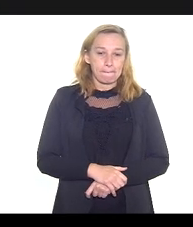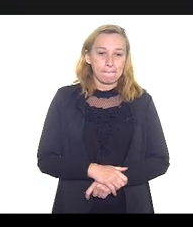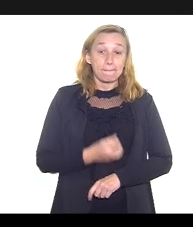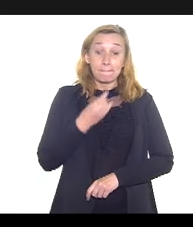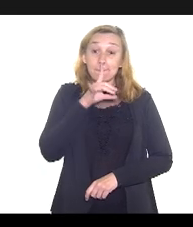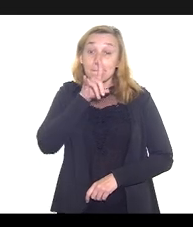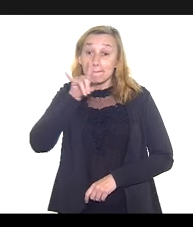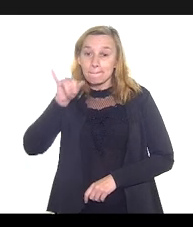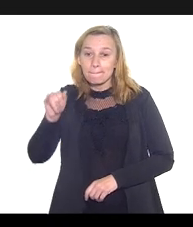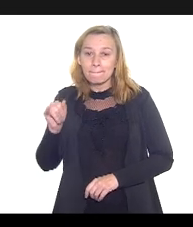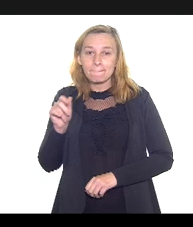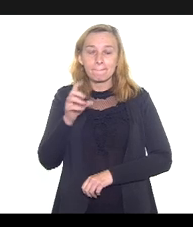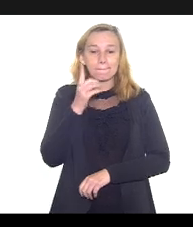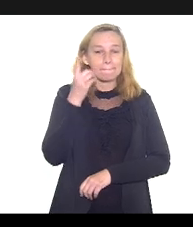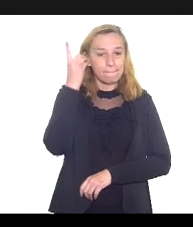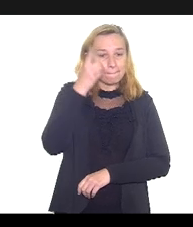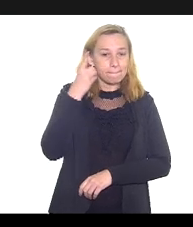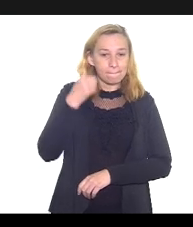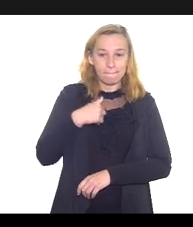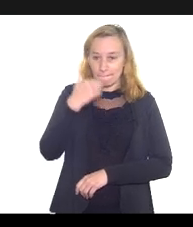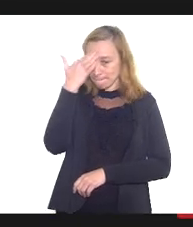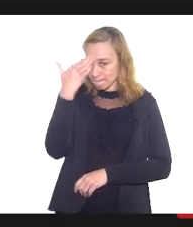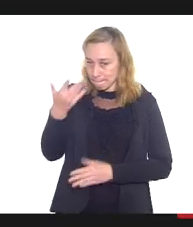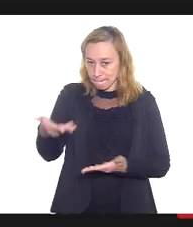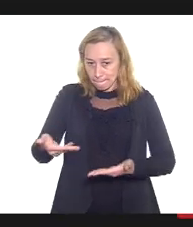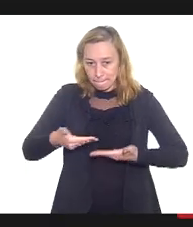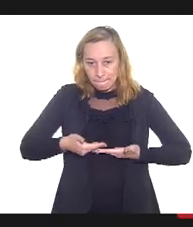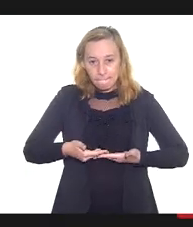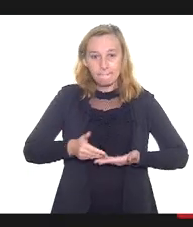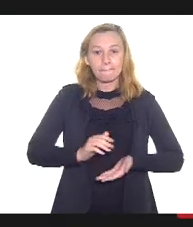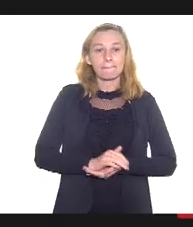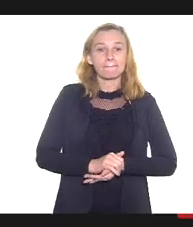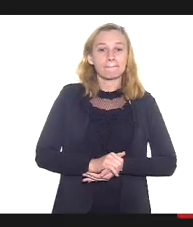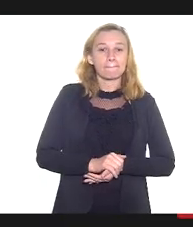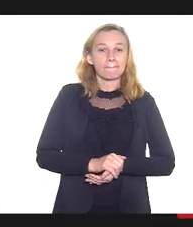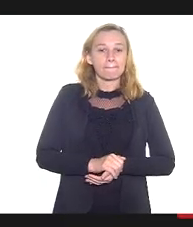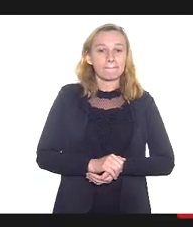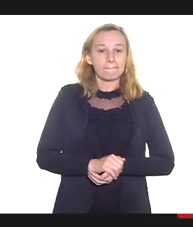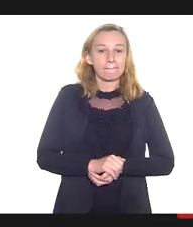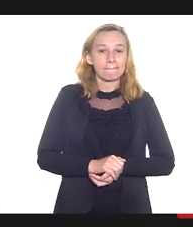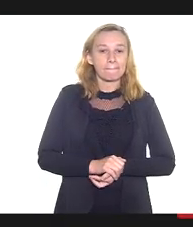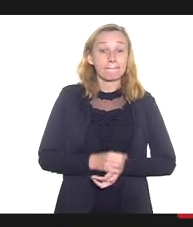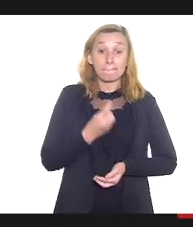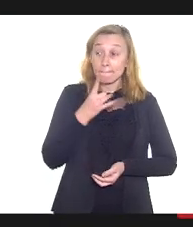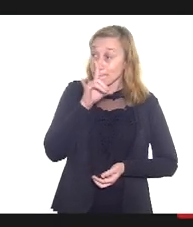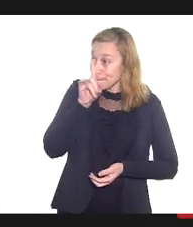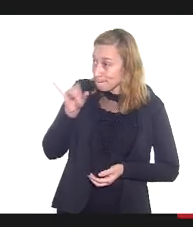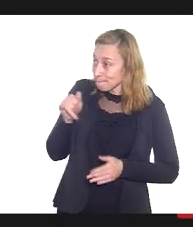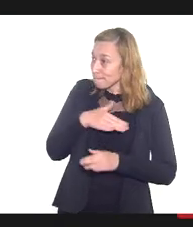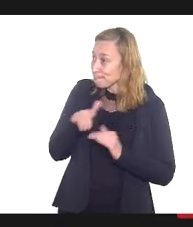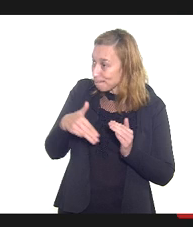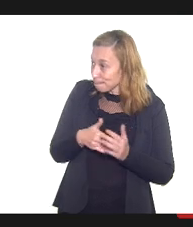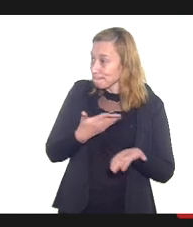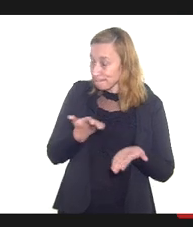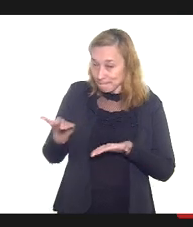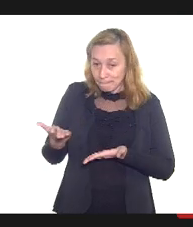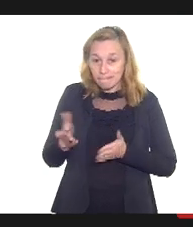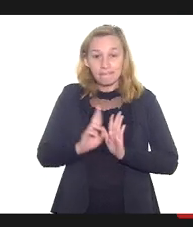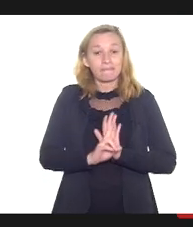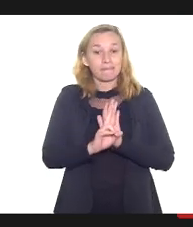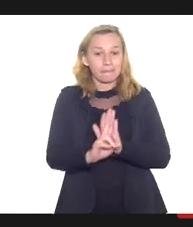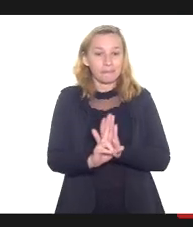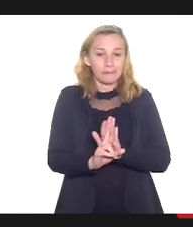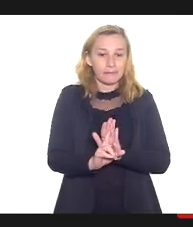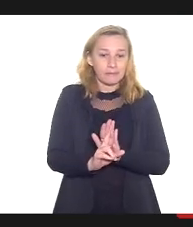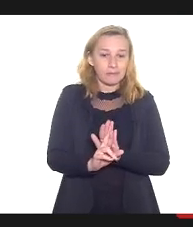Bom dia, deputado. Eu que agradeço o convite, pelo convite, né? E bom dia a todos e todas, representando